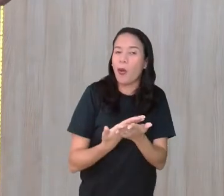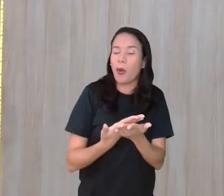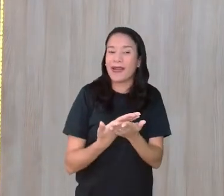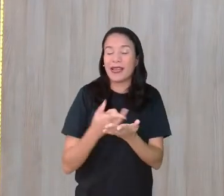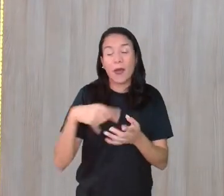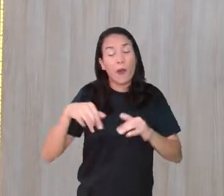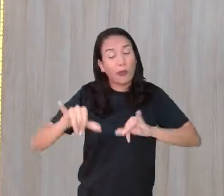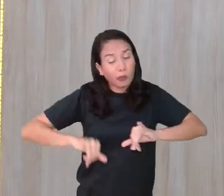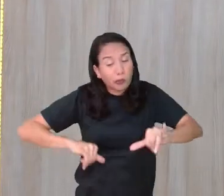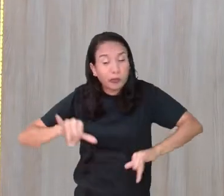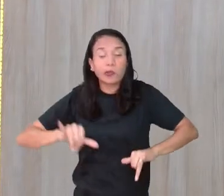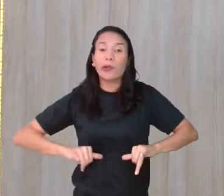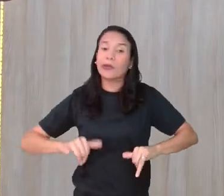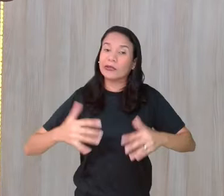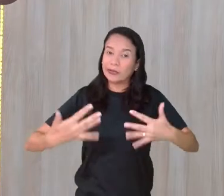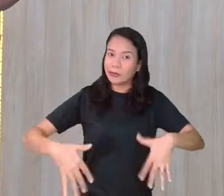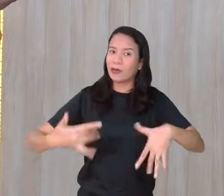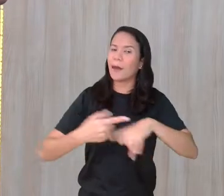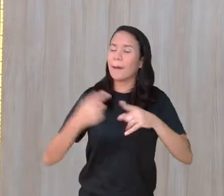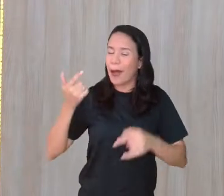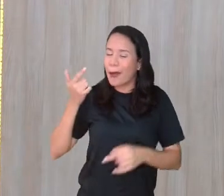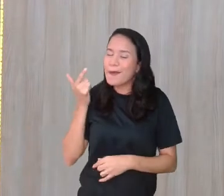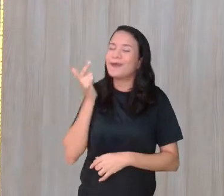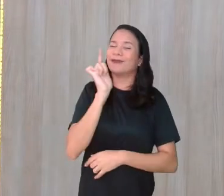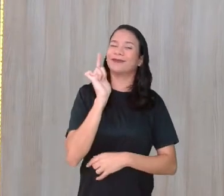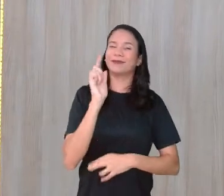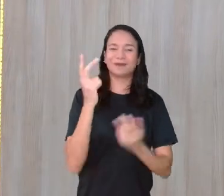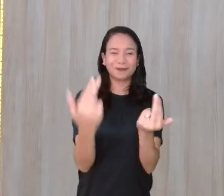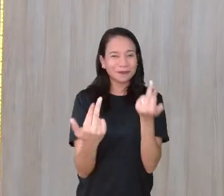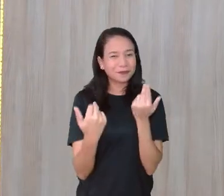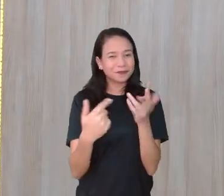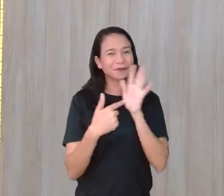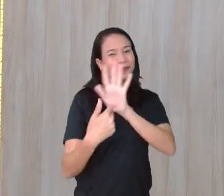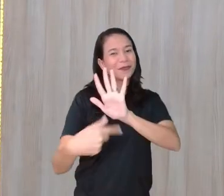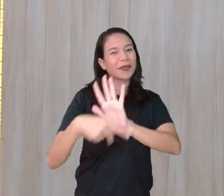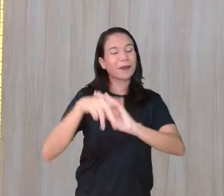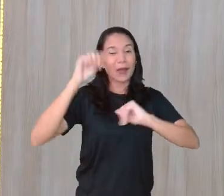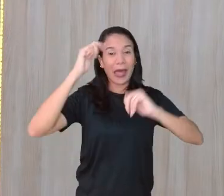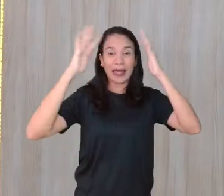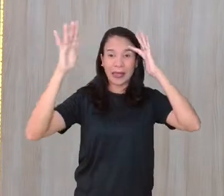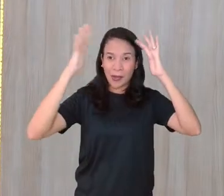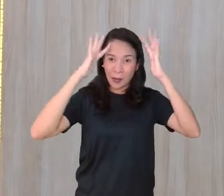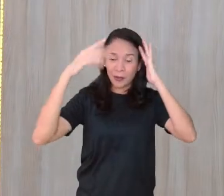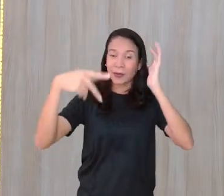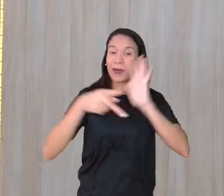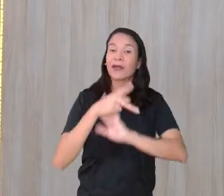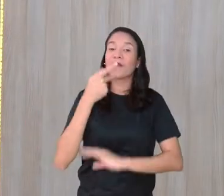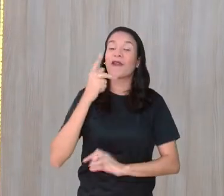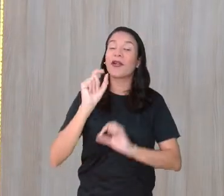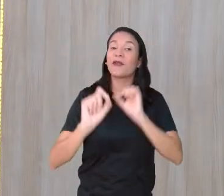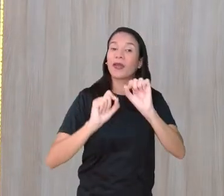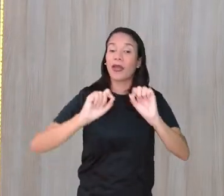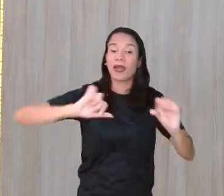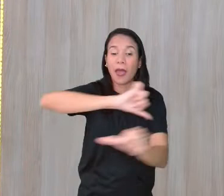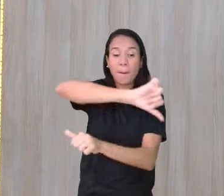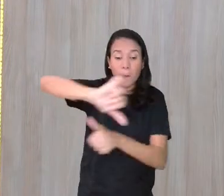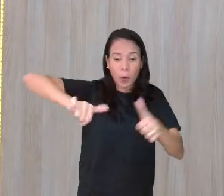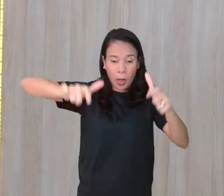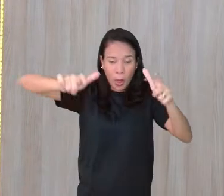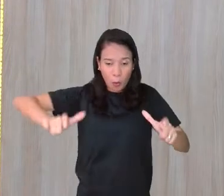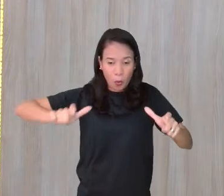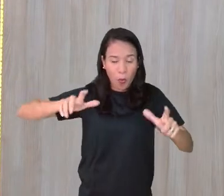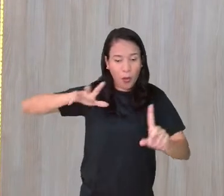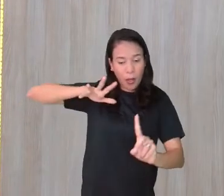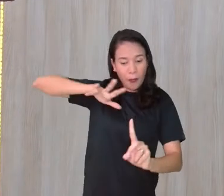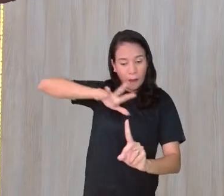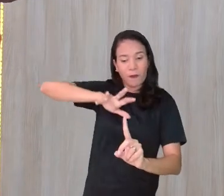sofrer um pouquinho, mas vai chegar lá. É o que acontece aqui com a teoria. Ele diz que as mudanças no ambiente,